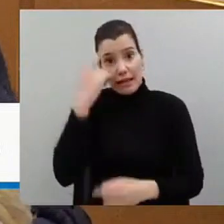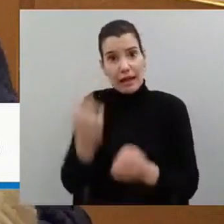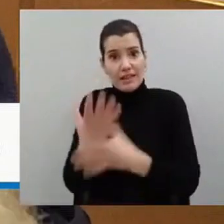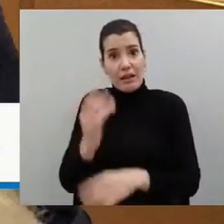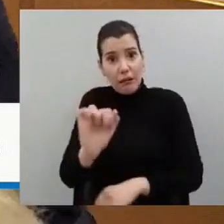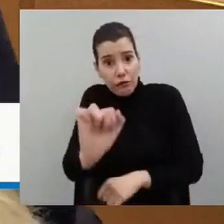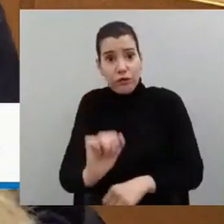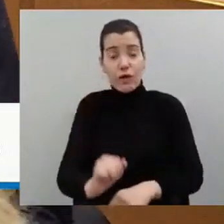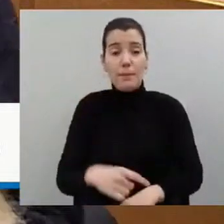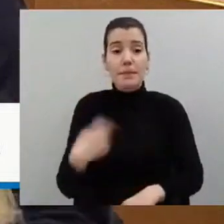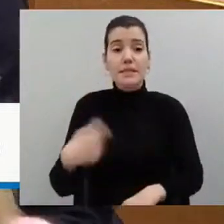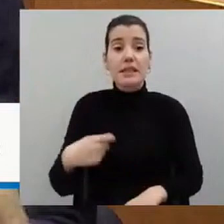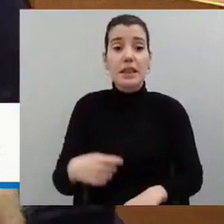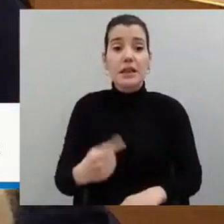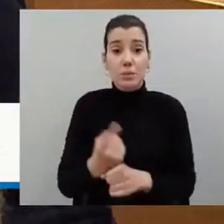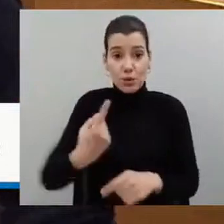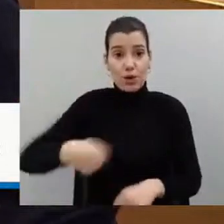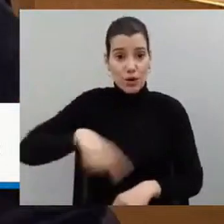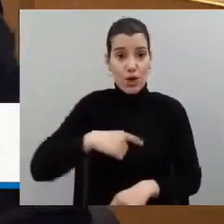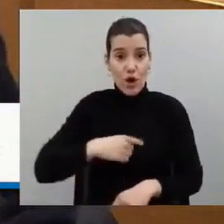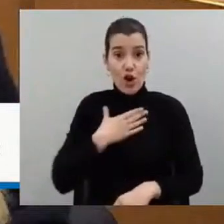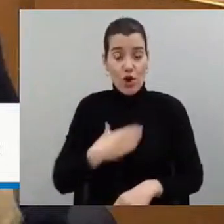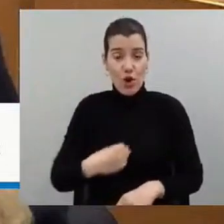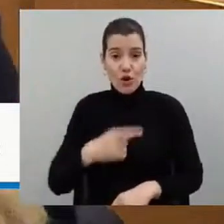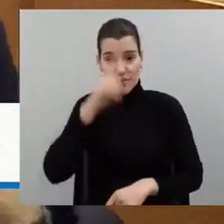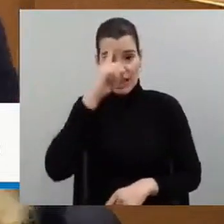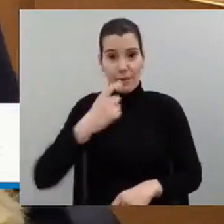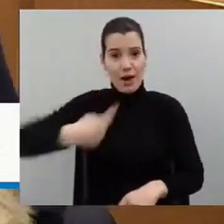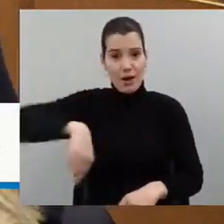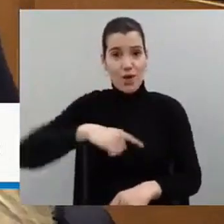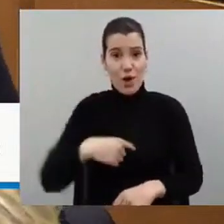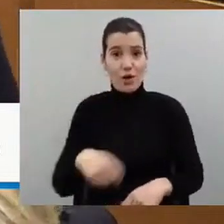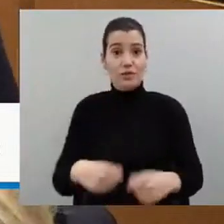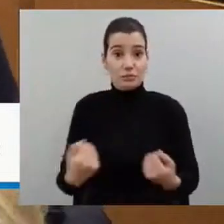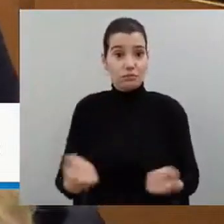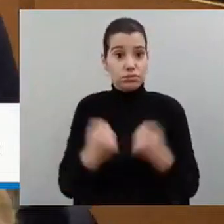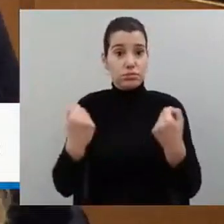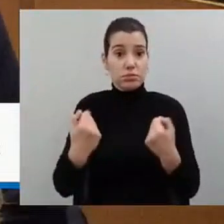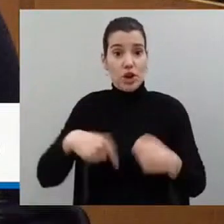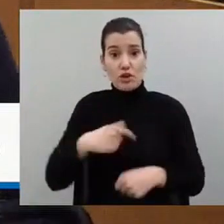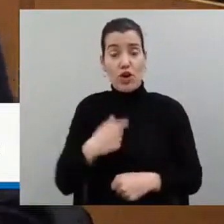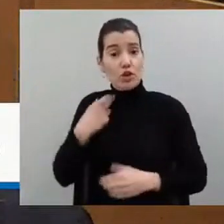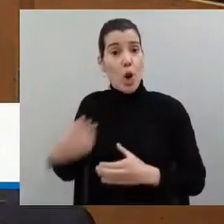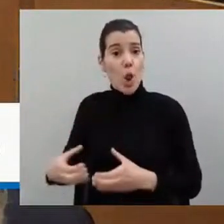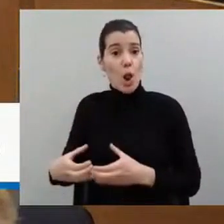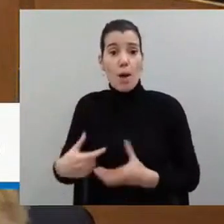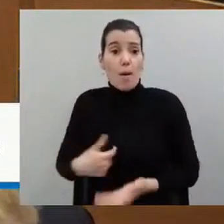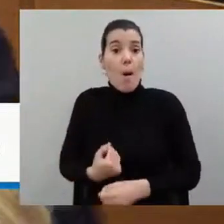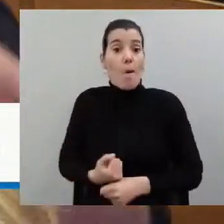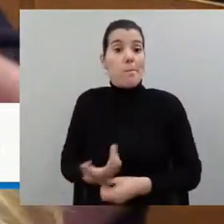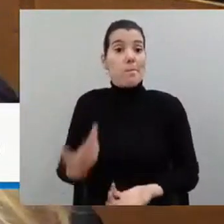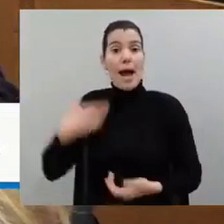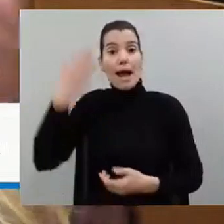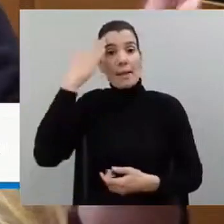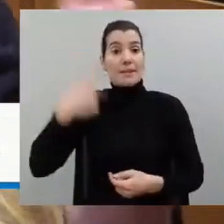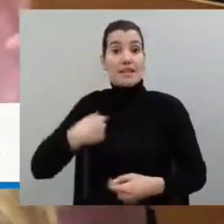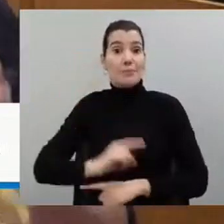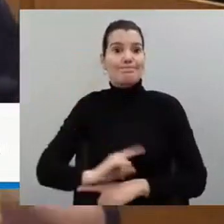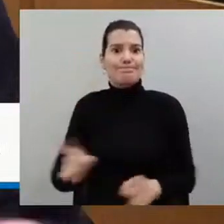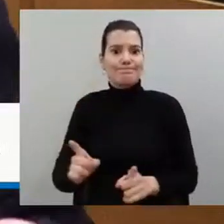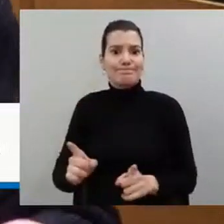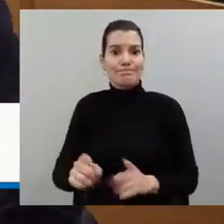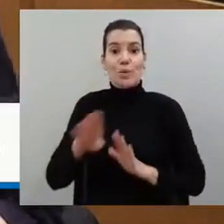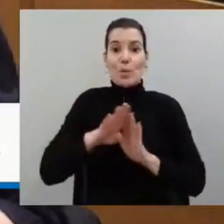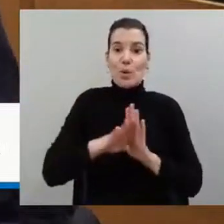porque nós, como o Sr. Presidente gosta tanto de lembrar, estamos na oposição, somos minoria, não temos capacidade para impor o nosso programa, como